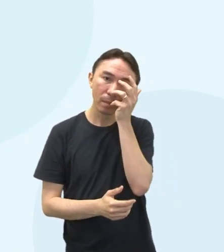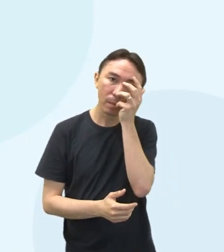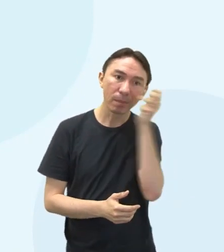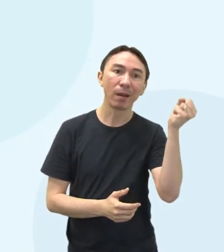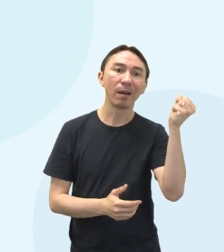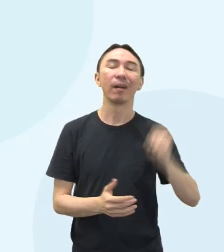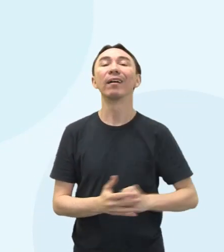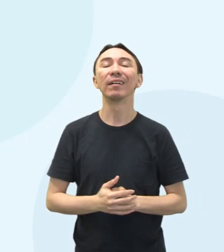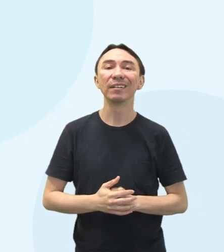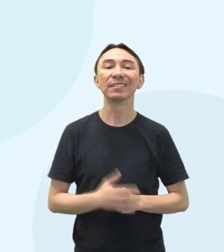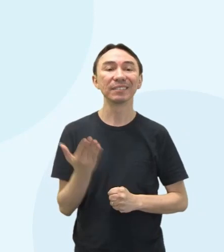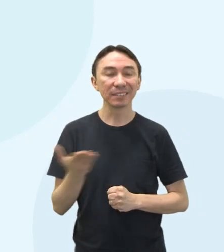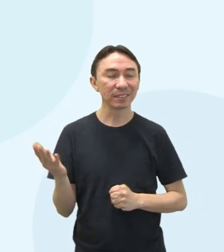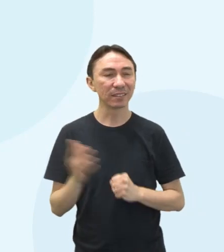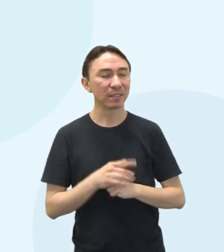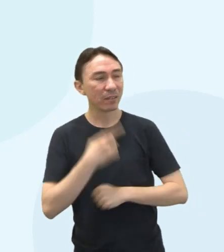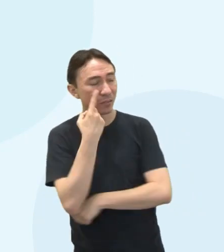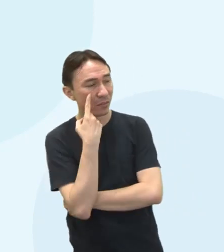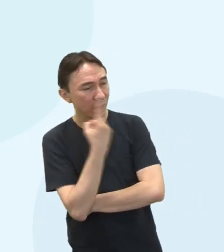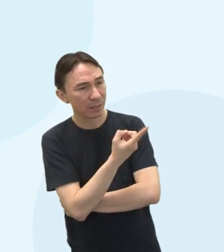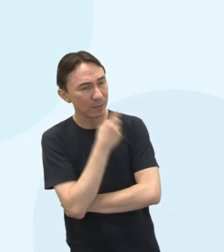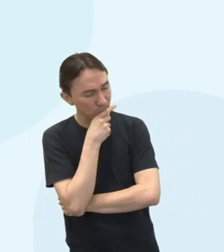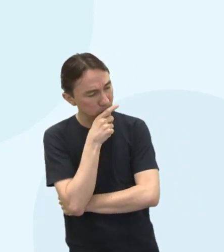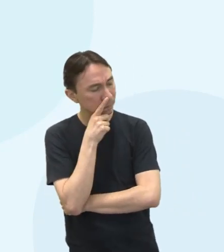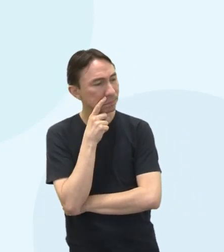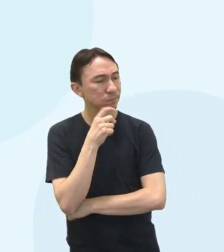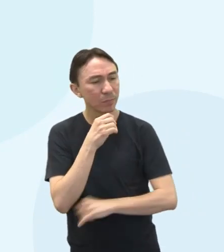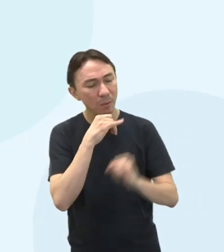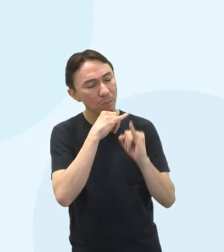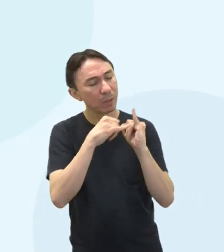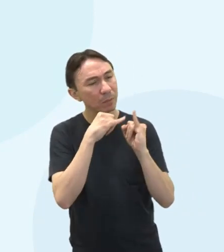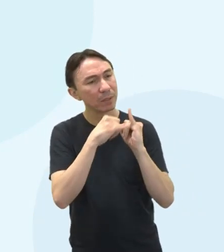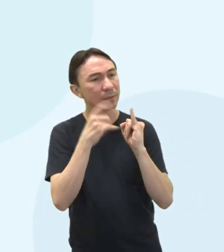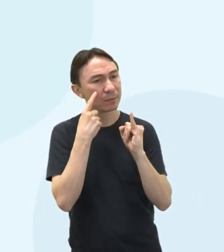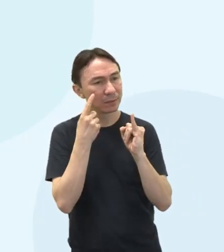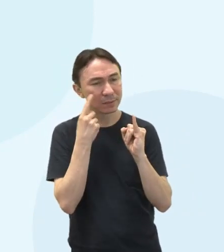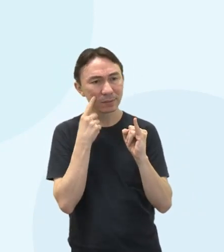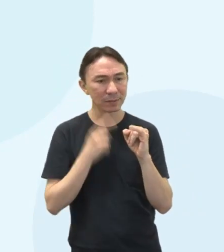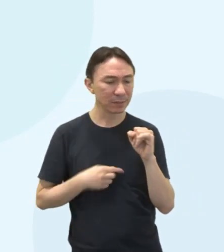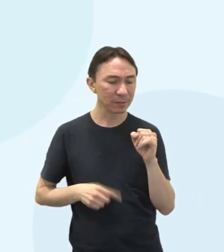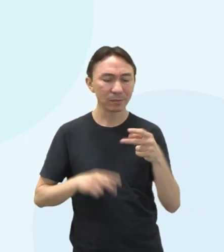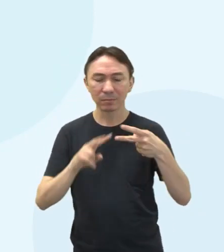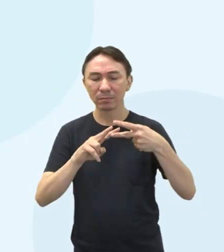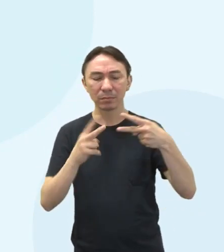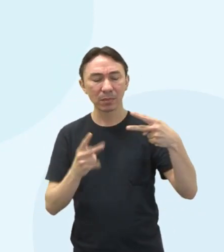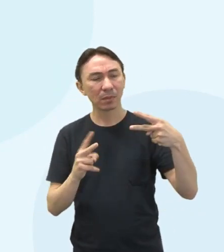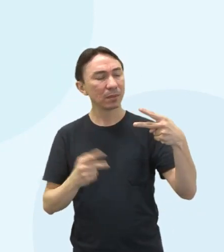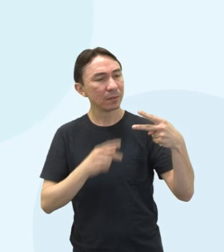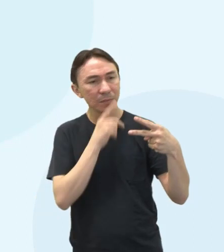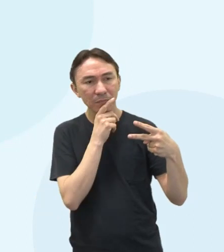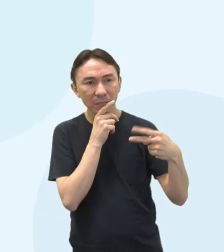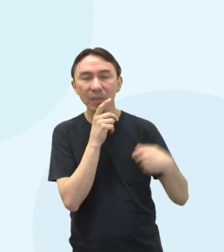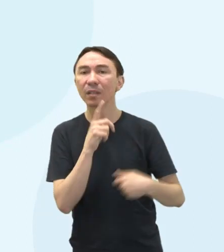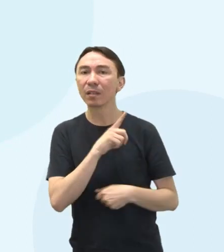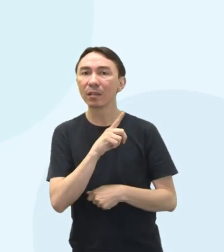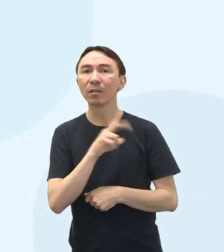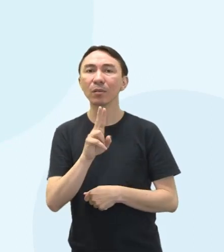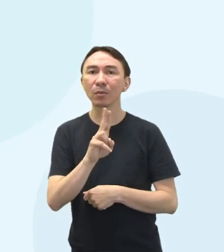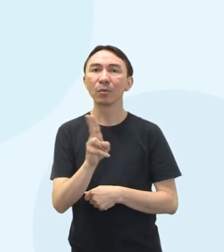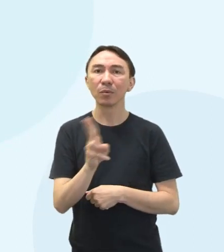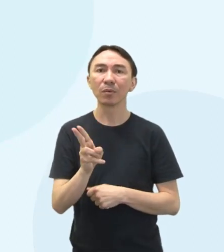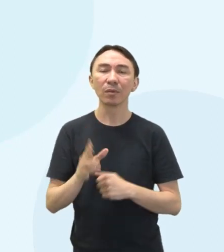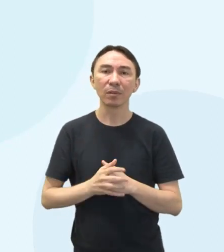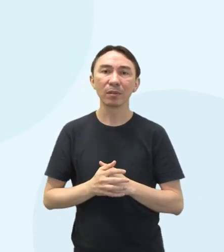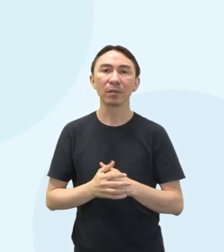estudantes observarem as semelhanças das figuras espaciais e as planas com seus nomes assim relacionando